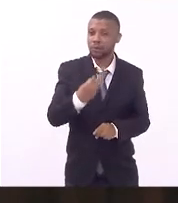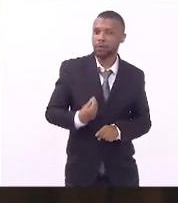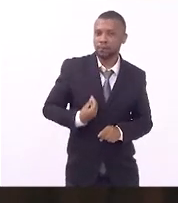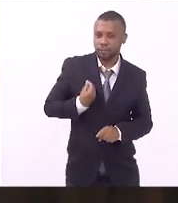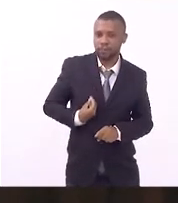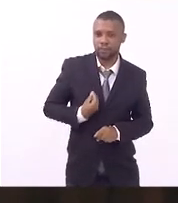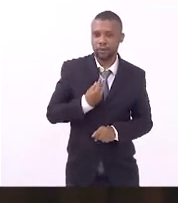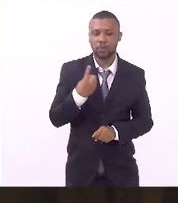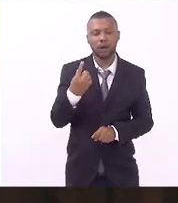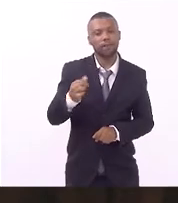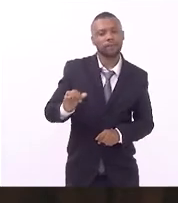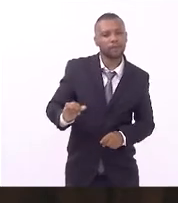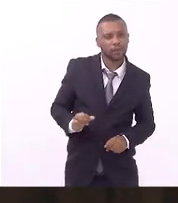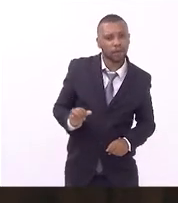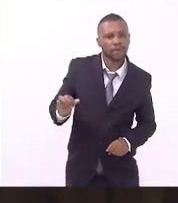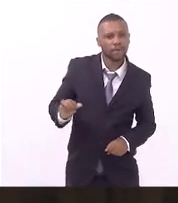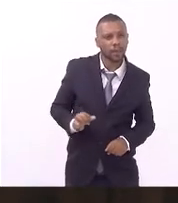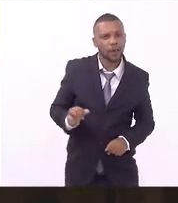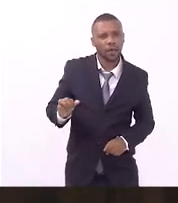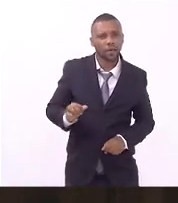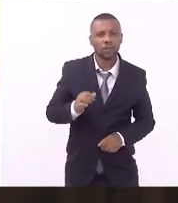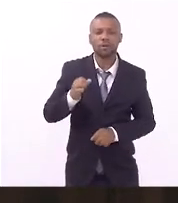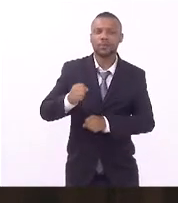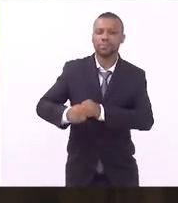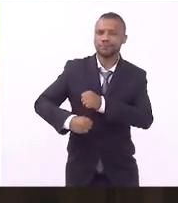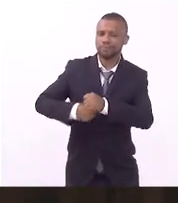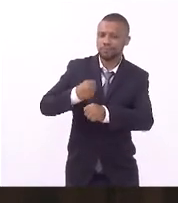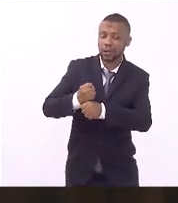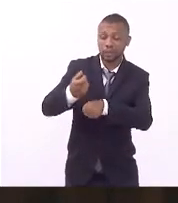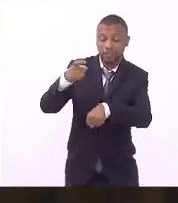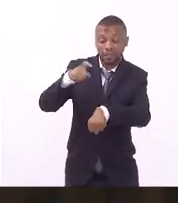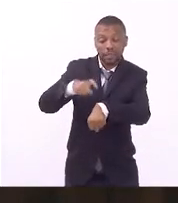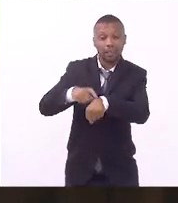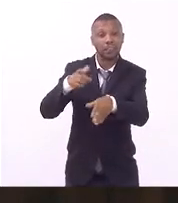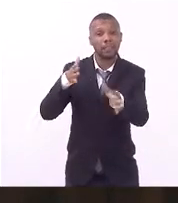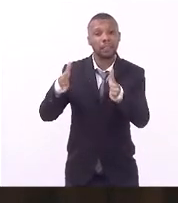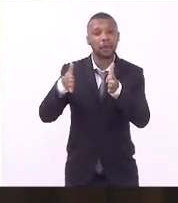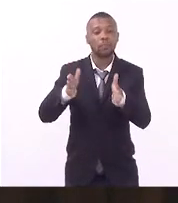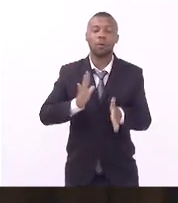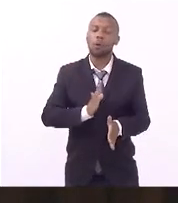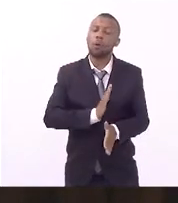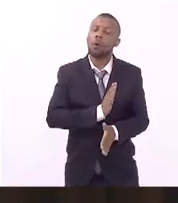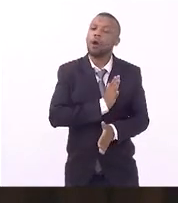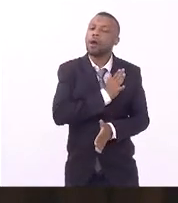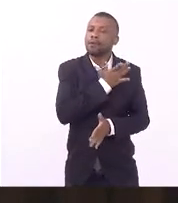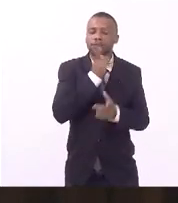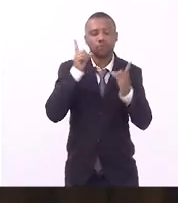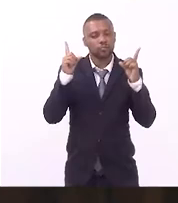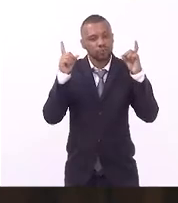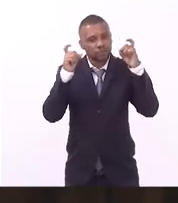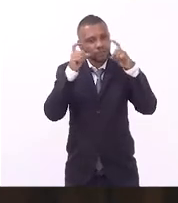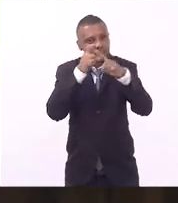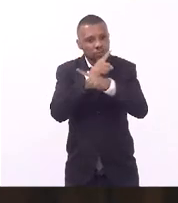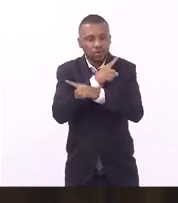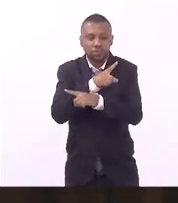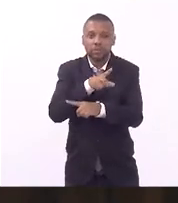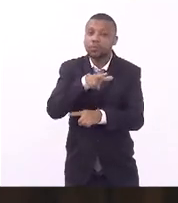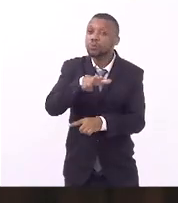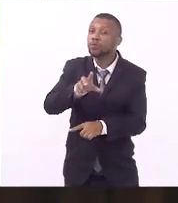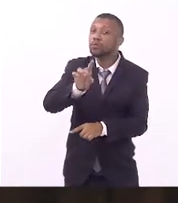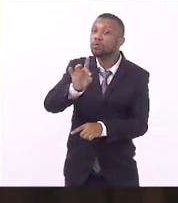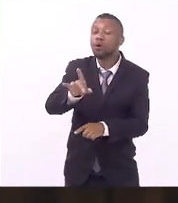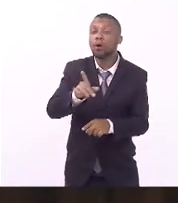vem sofrendo anos terríveis. Os últimos anos foram muito difíceis, e não só pela pandemia,